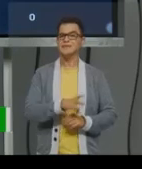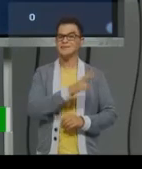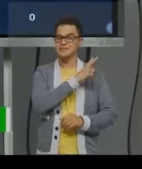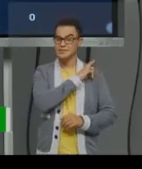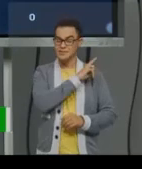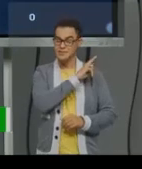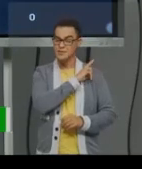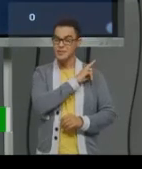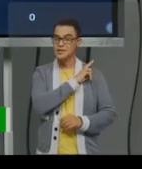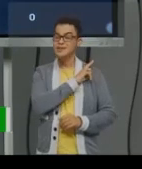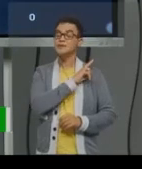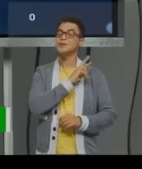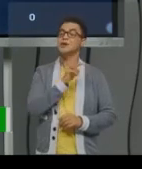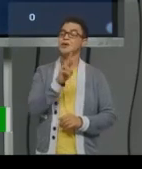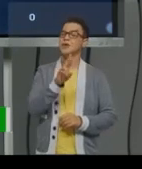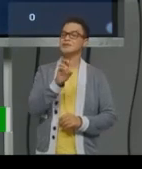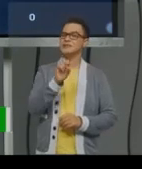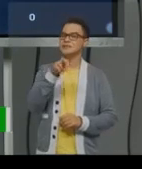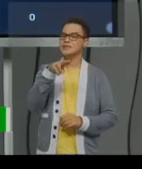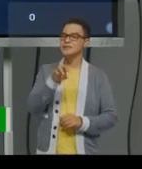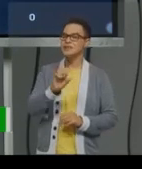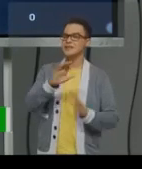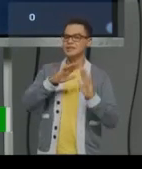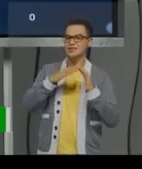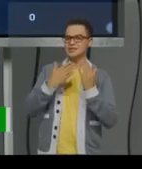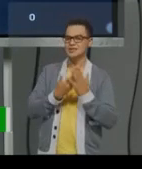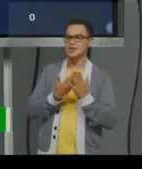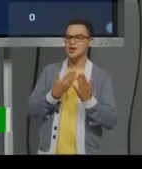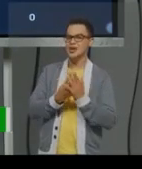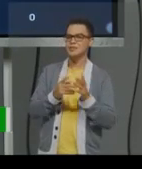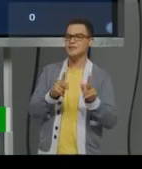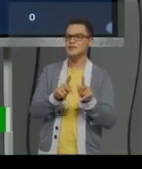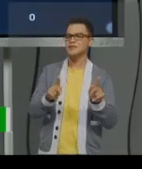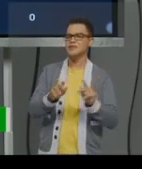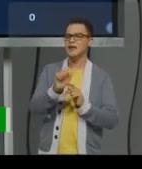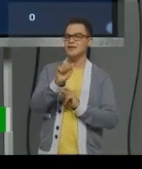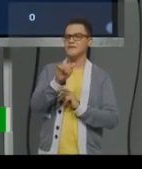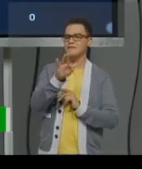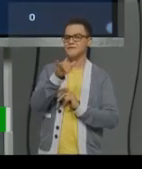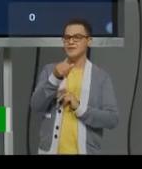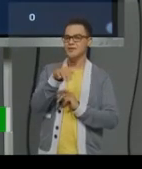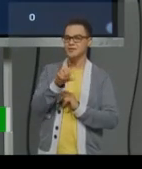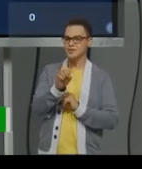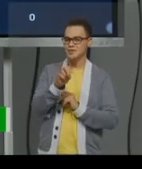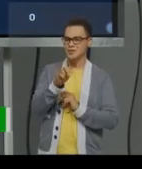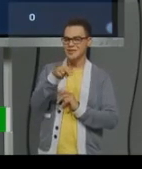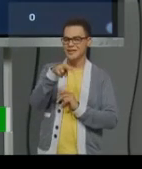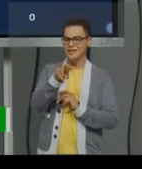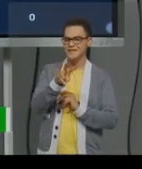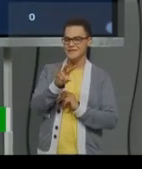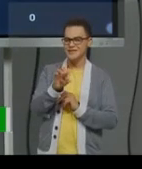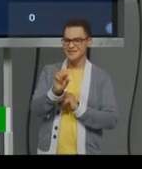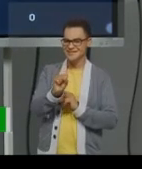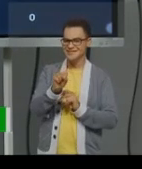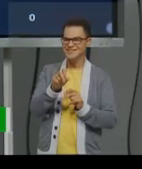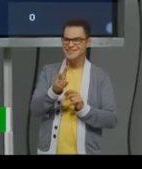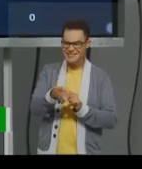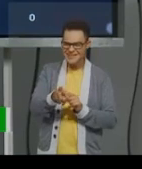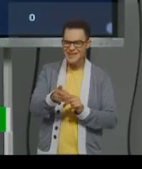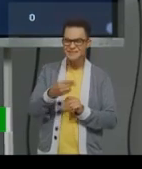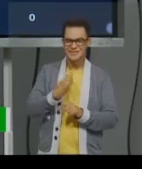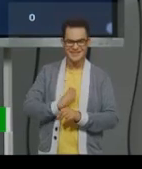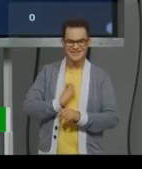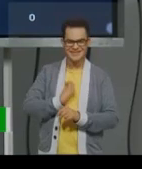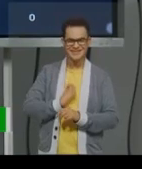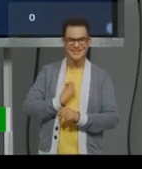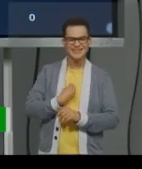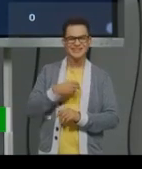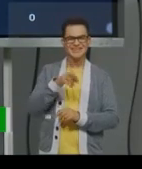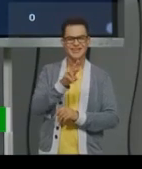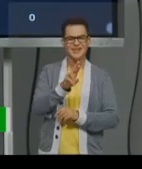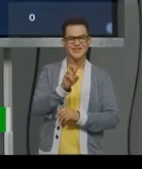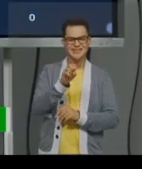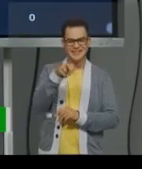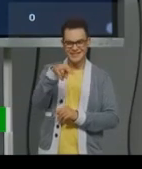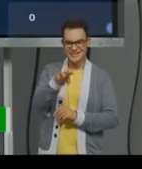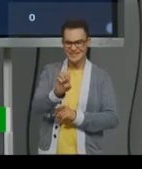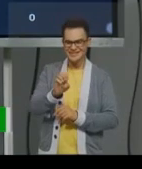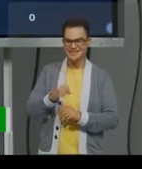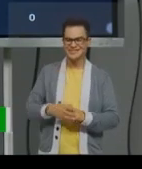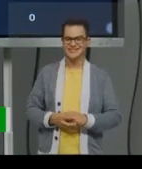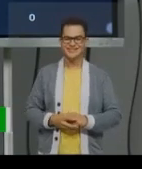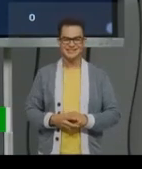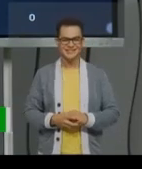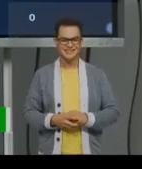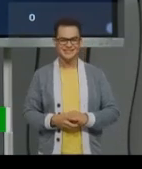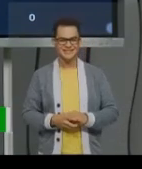dos Santos, da Escola Estadual Professor Afonso Neves. A Rosiane também sempre participa aqui com a gente do Tira Dúvidas.